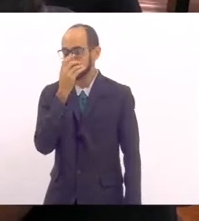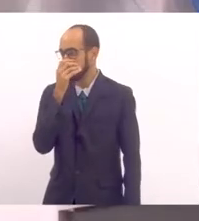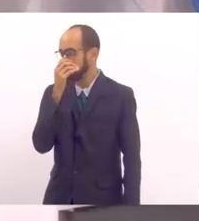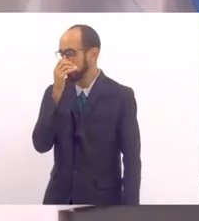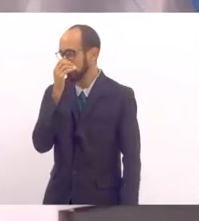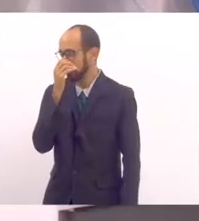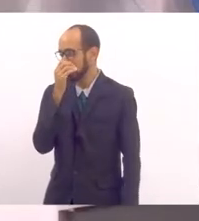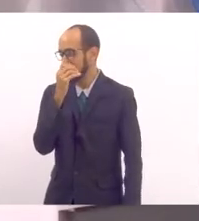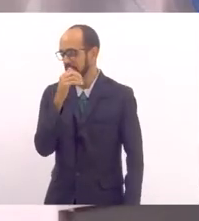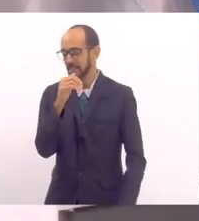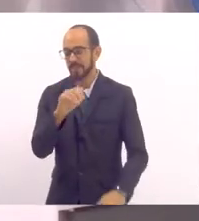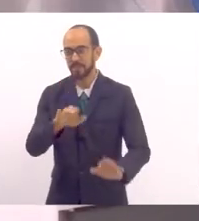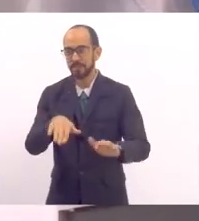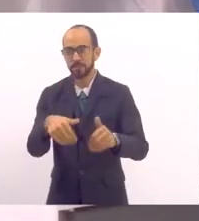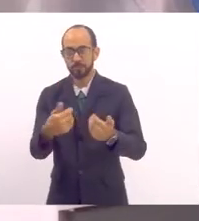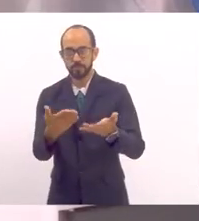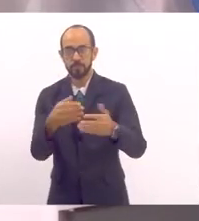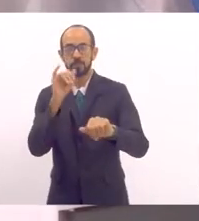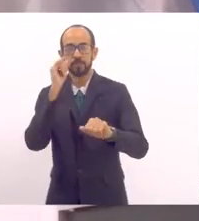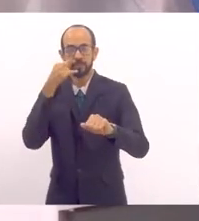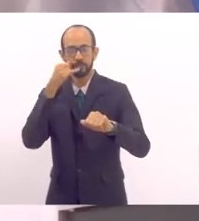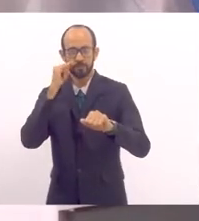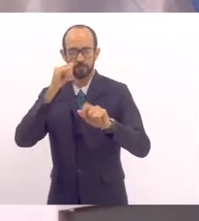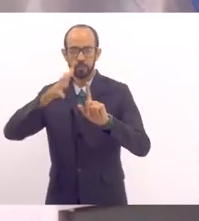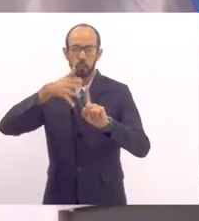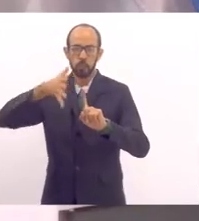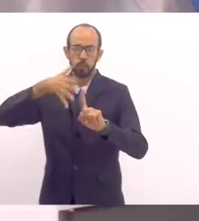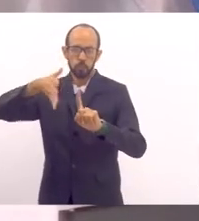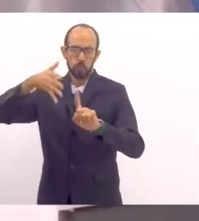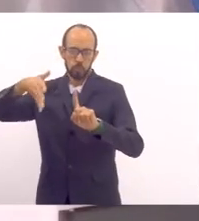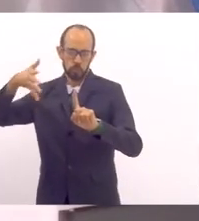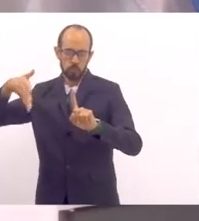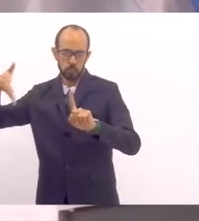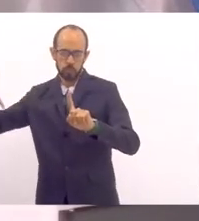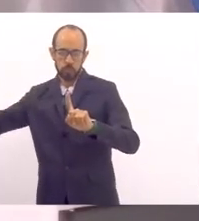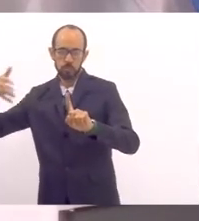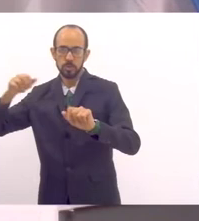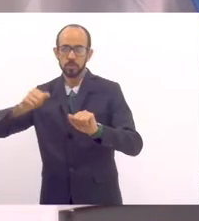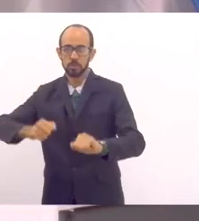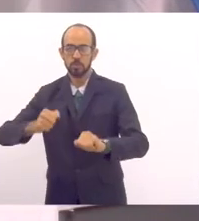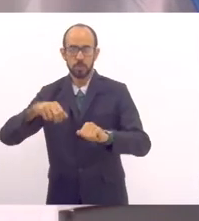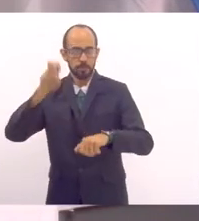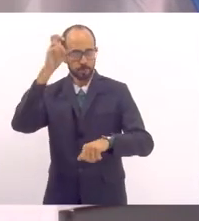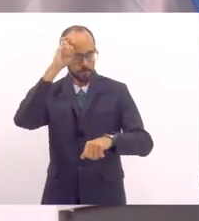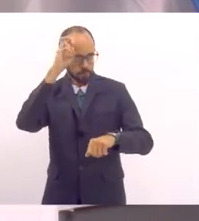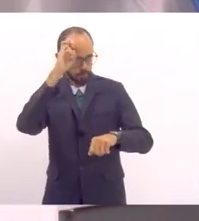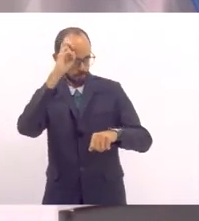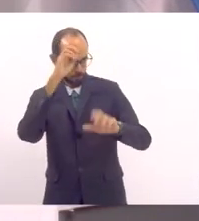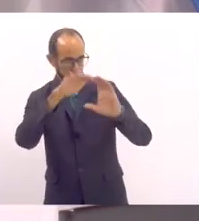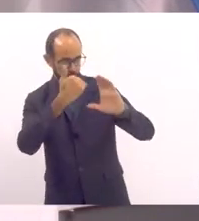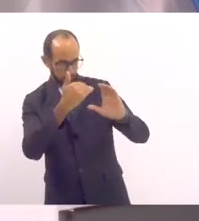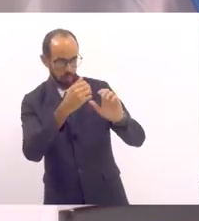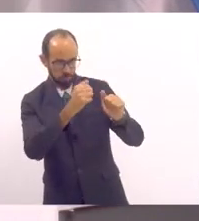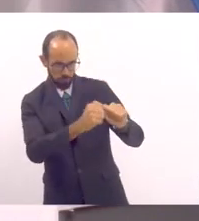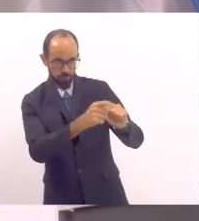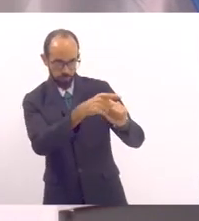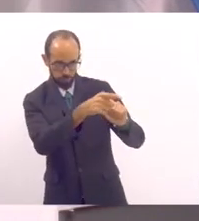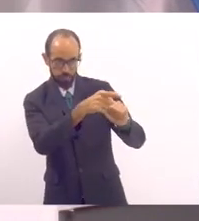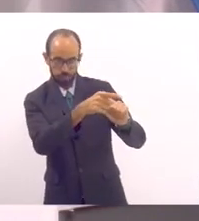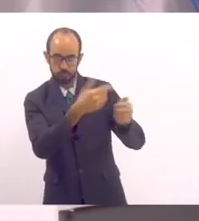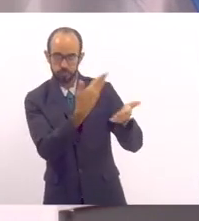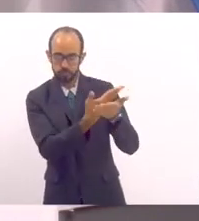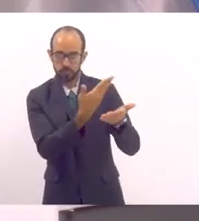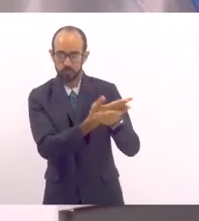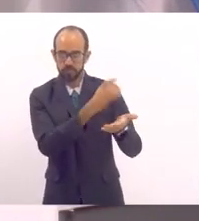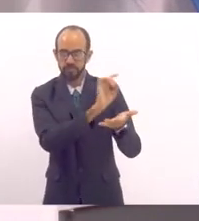Olha só, para não se estender, eu estou aqui debatendo com o Fábio, vocês podem me mandar até quinta-feira que vem o estudo de vocês,